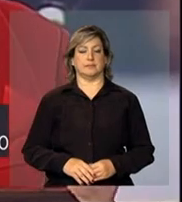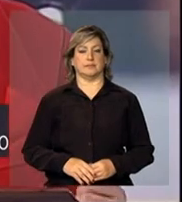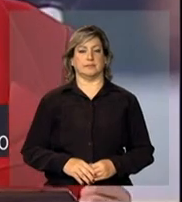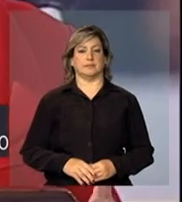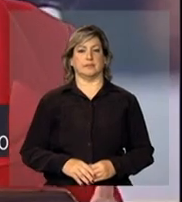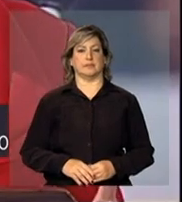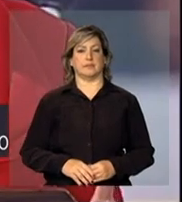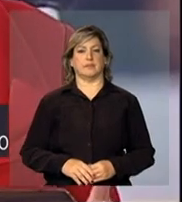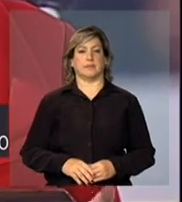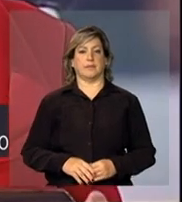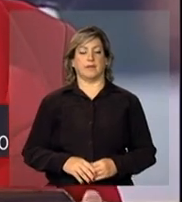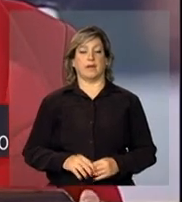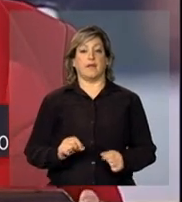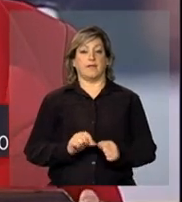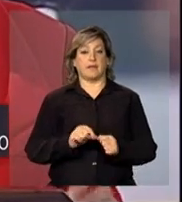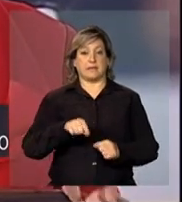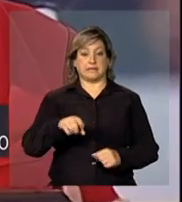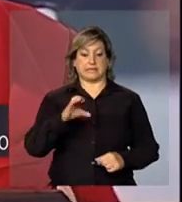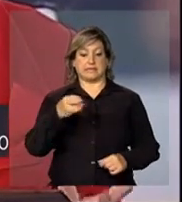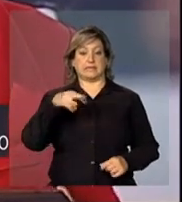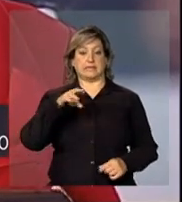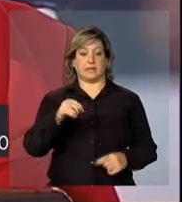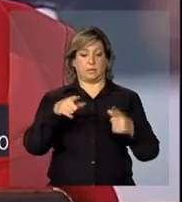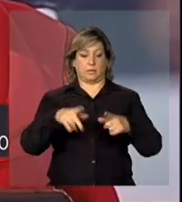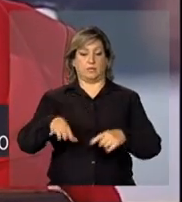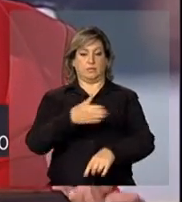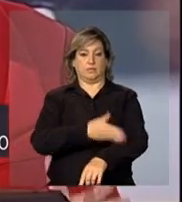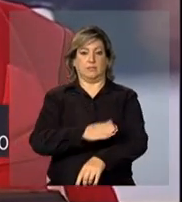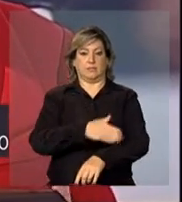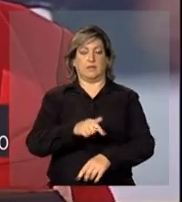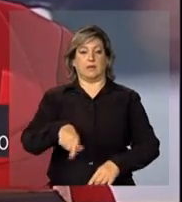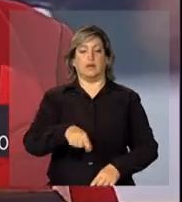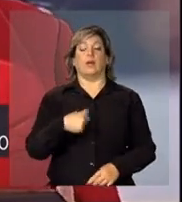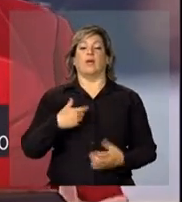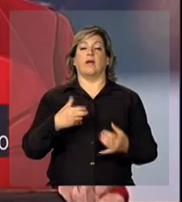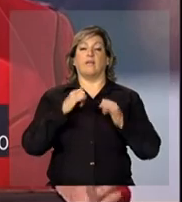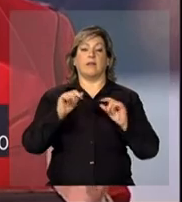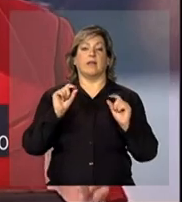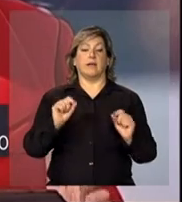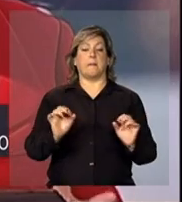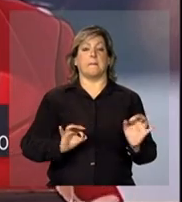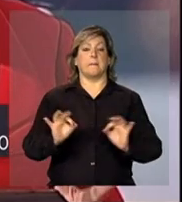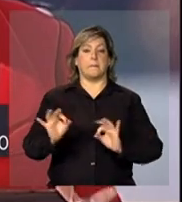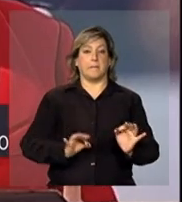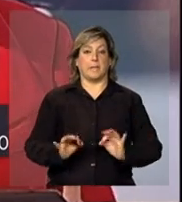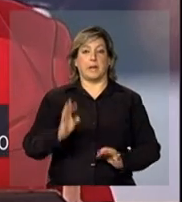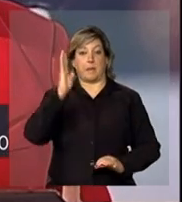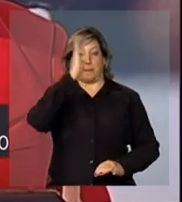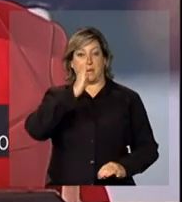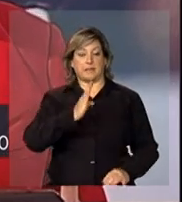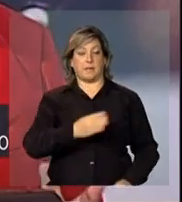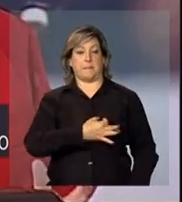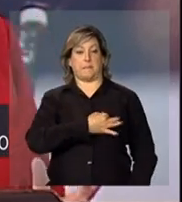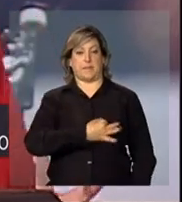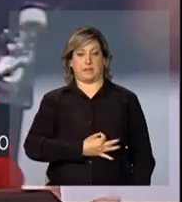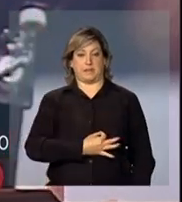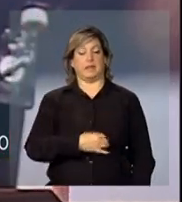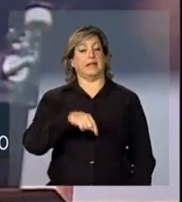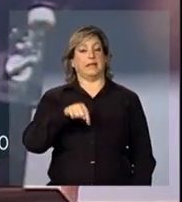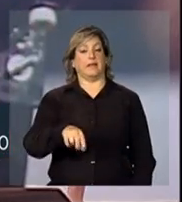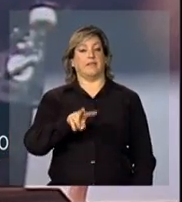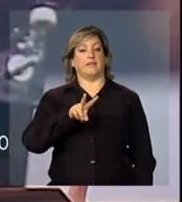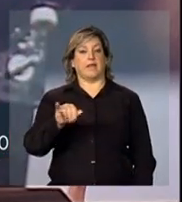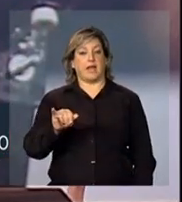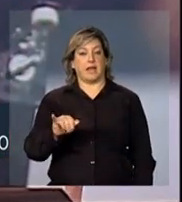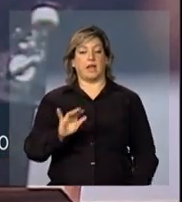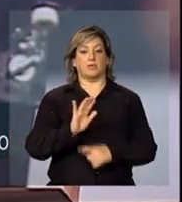e da criação dos centros eu queria destacar o Plano Brasil medalhas nos